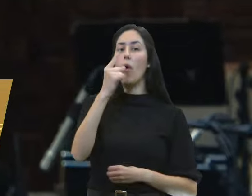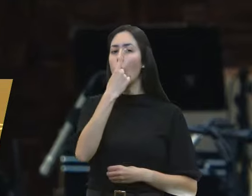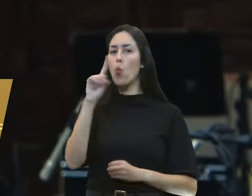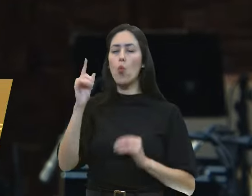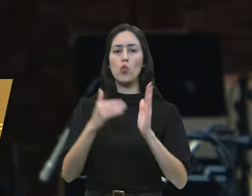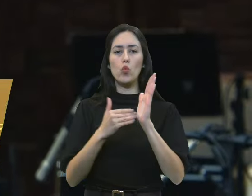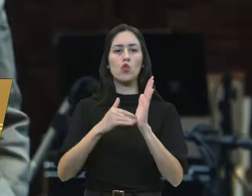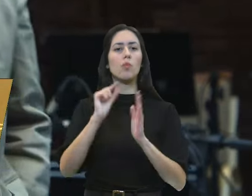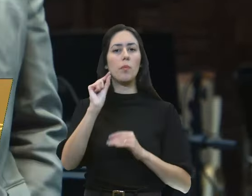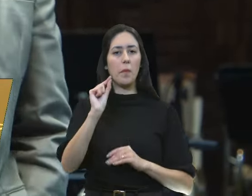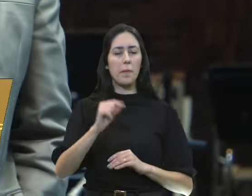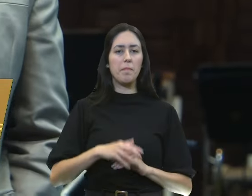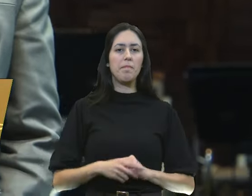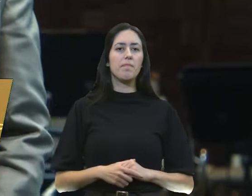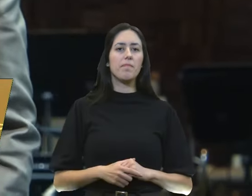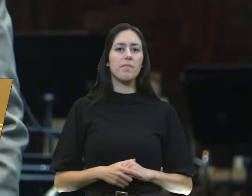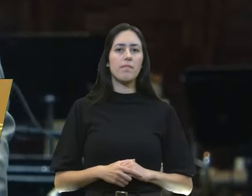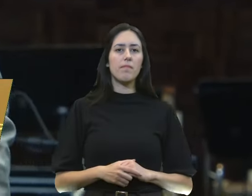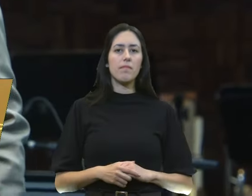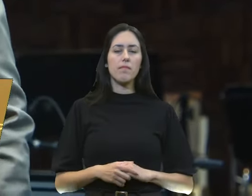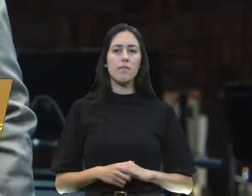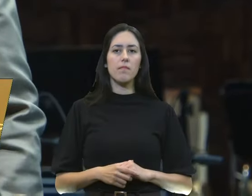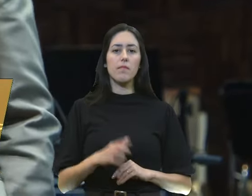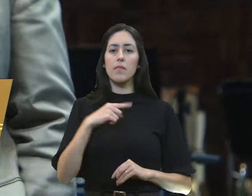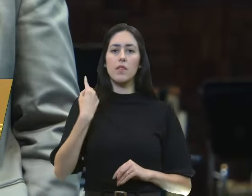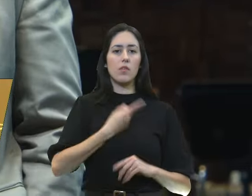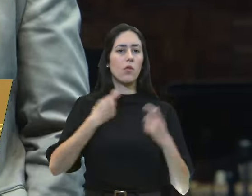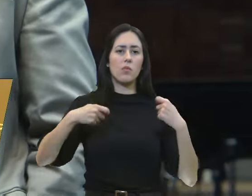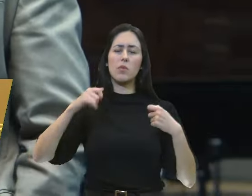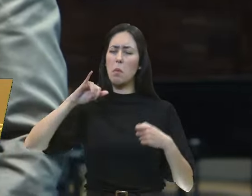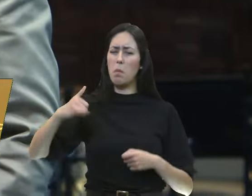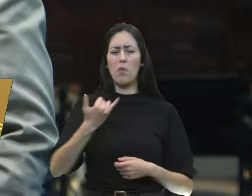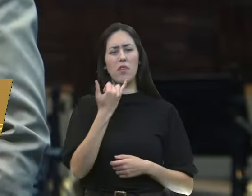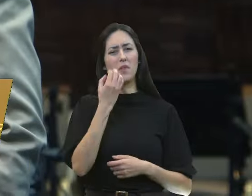A gente precisa agarrar a oportunidade.